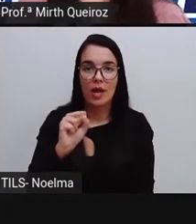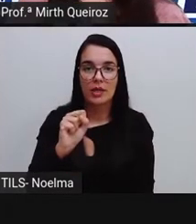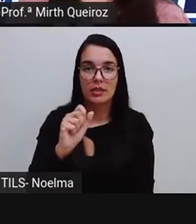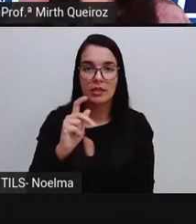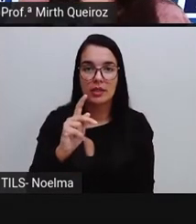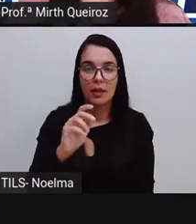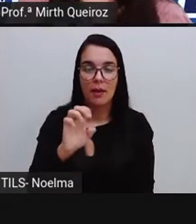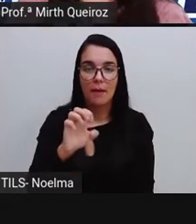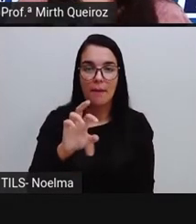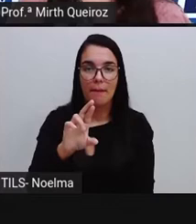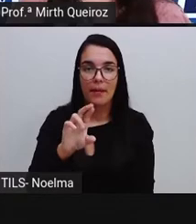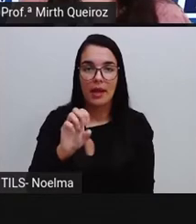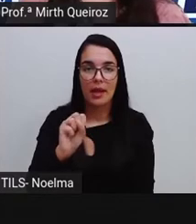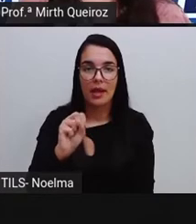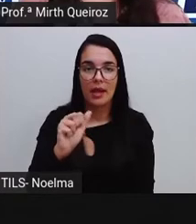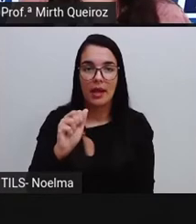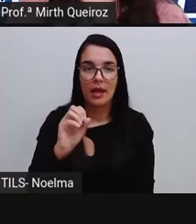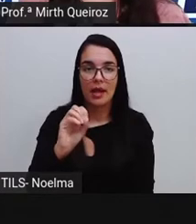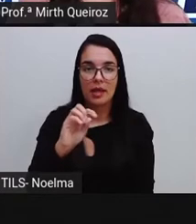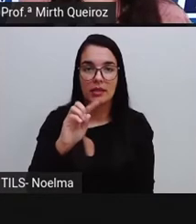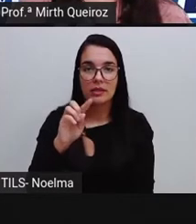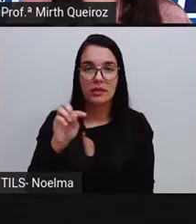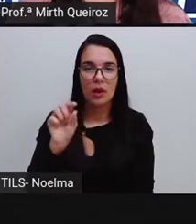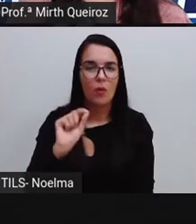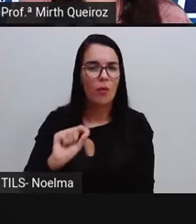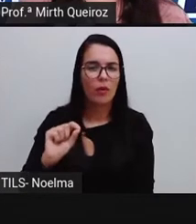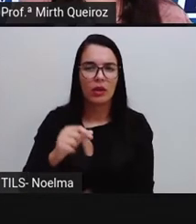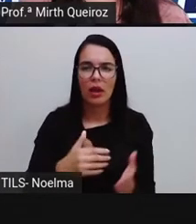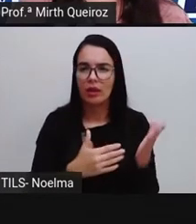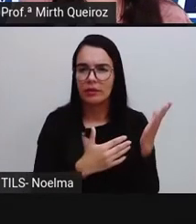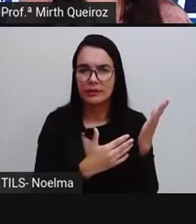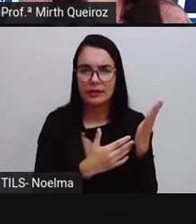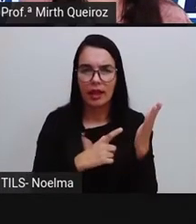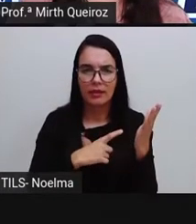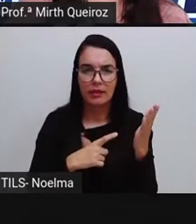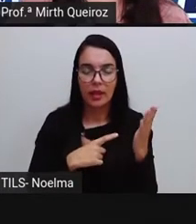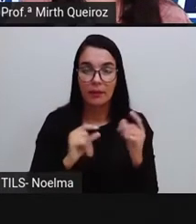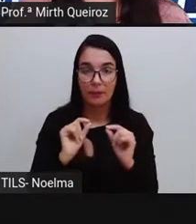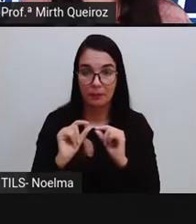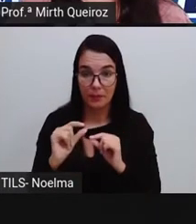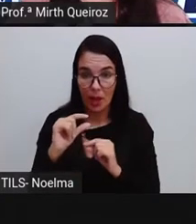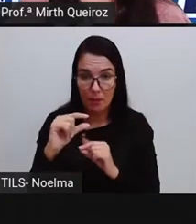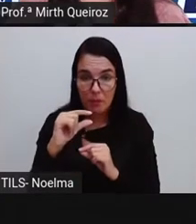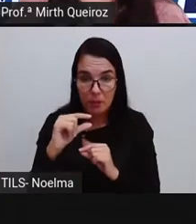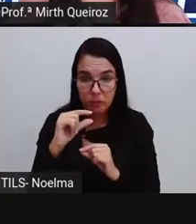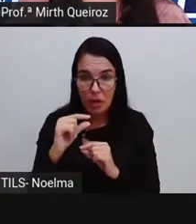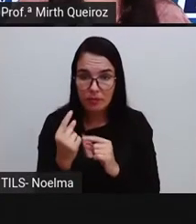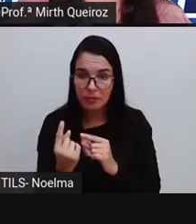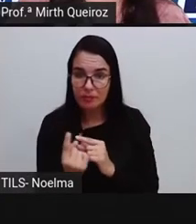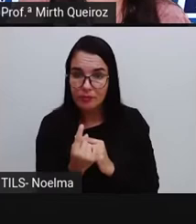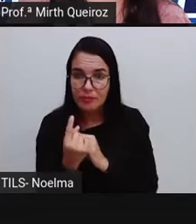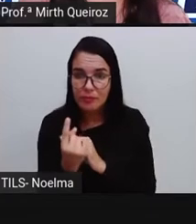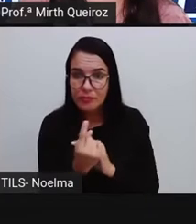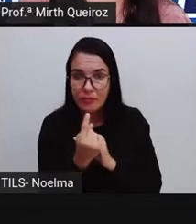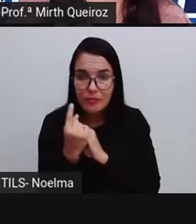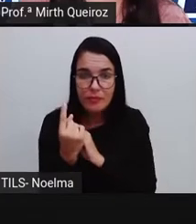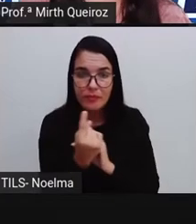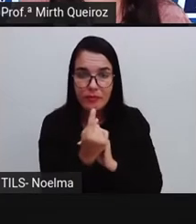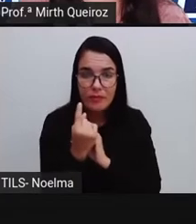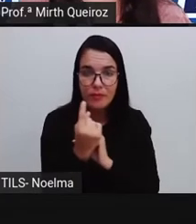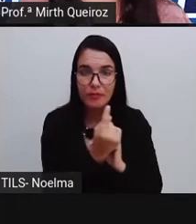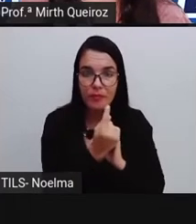como seria isso esse é um sistema que é constituída pela instalação de pequenos aspersores são responsáveis aí